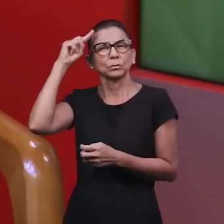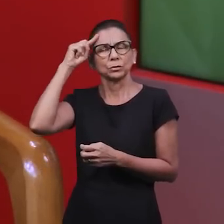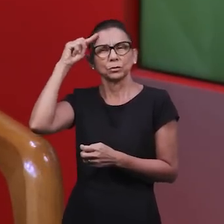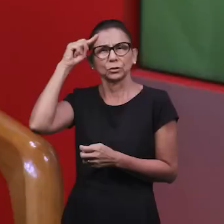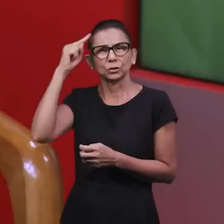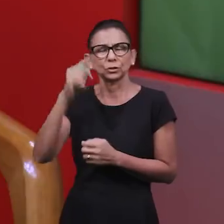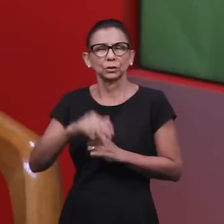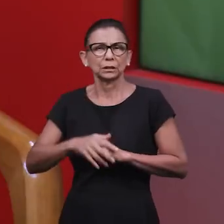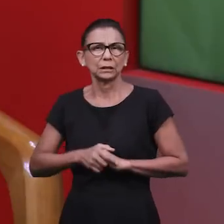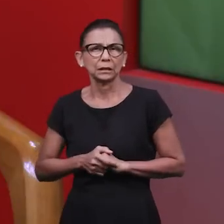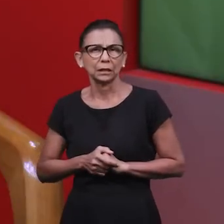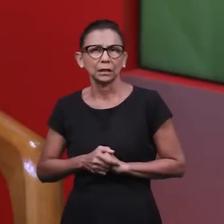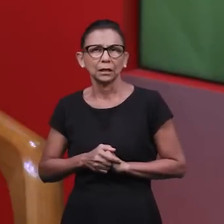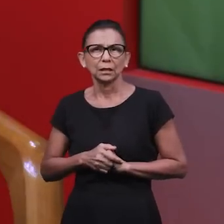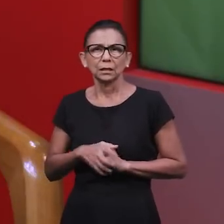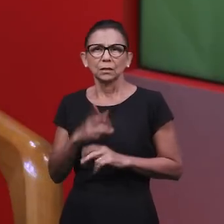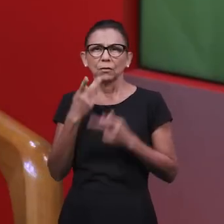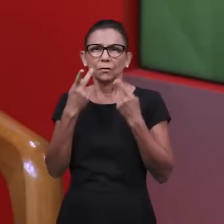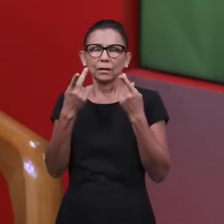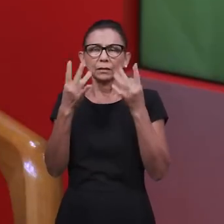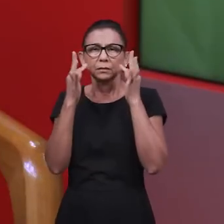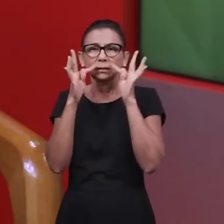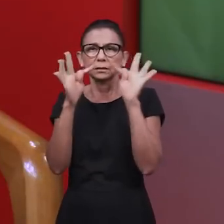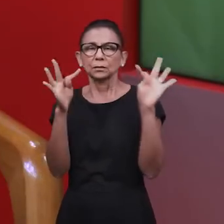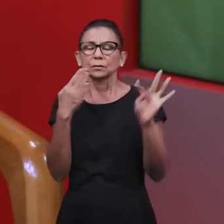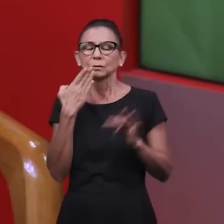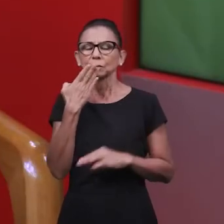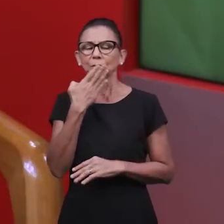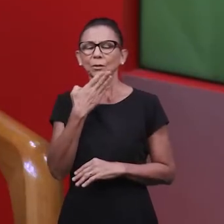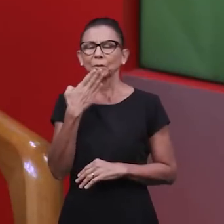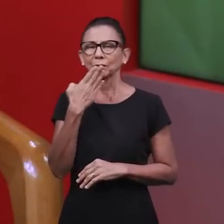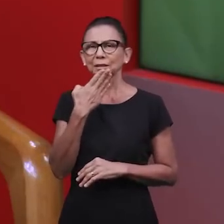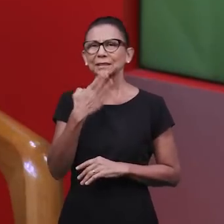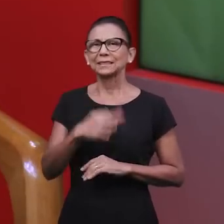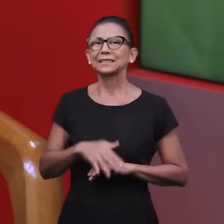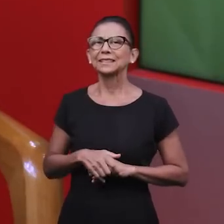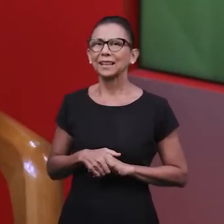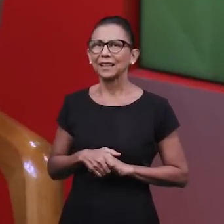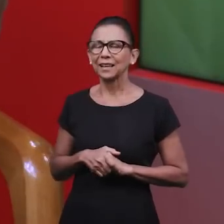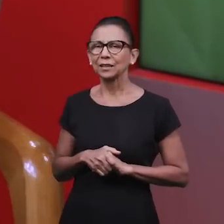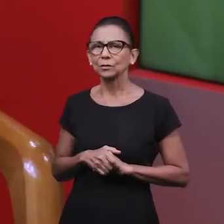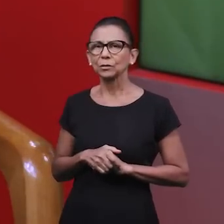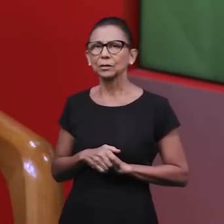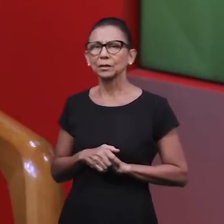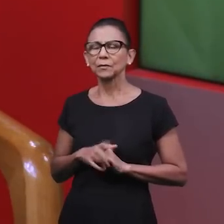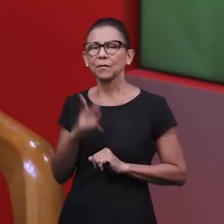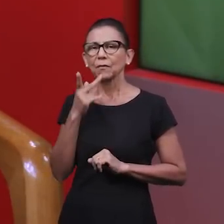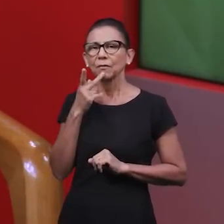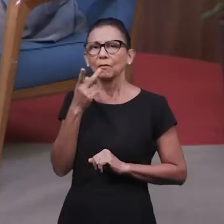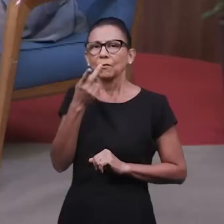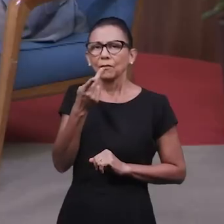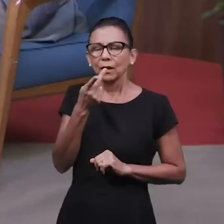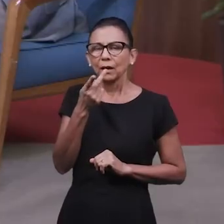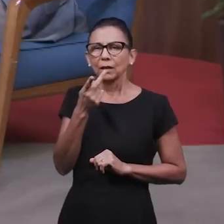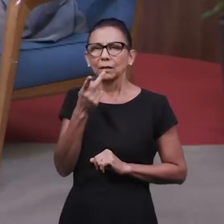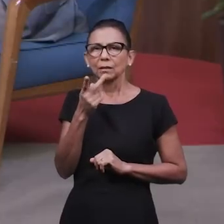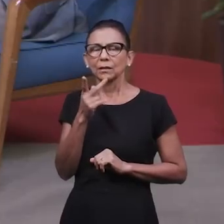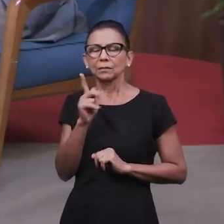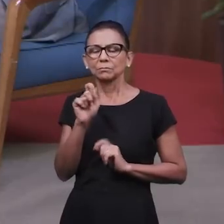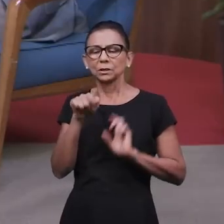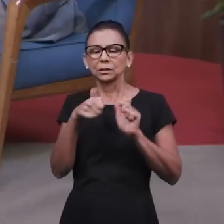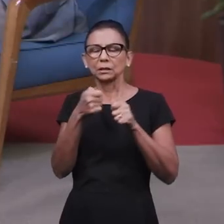íntimo, o seu falar é doce. Porque ela fala inspirada pelo Espírito Glória Santo. a Deus. Glória a Jesus. A